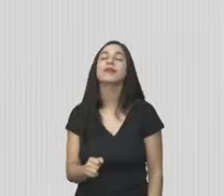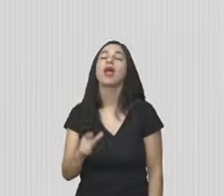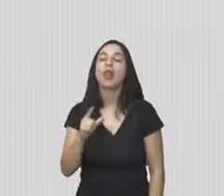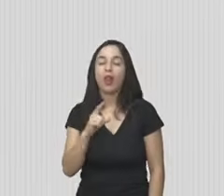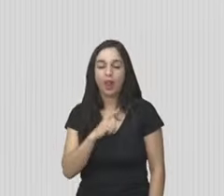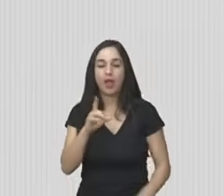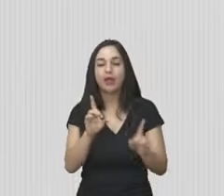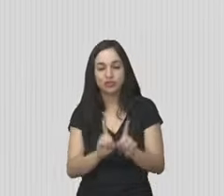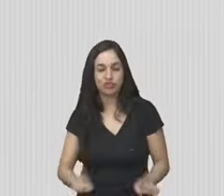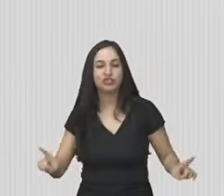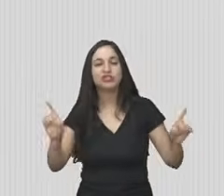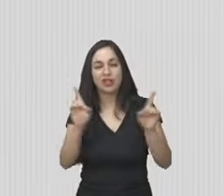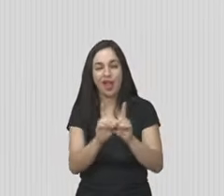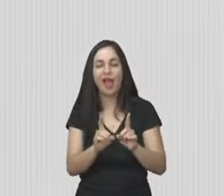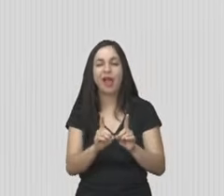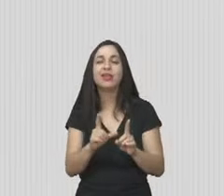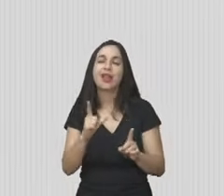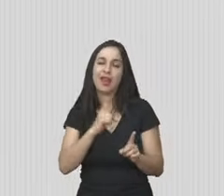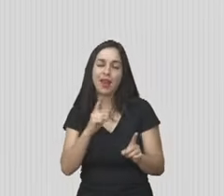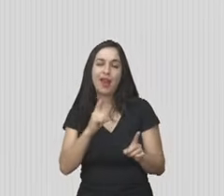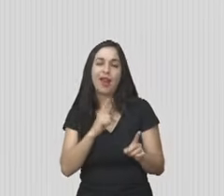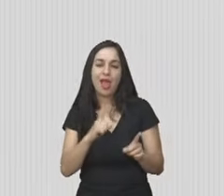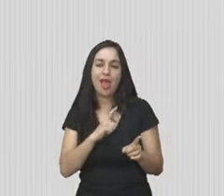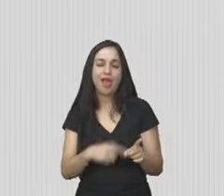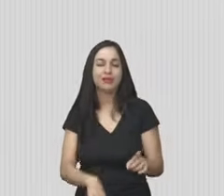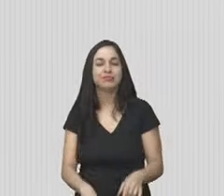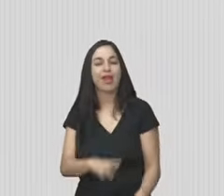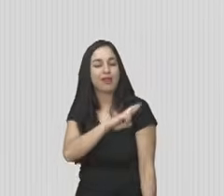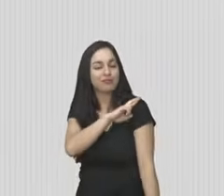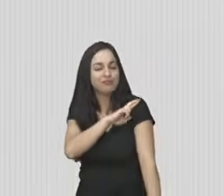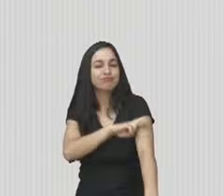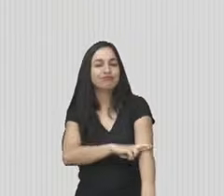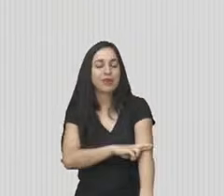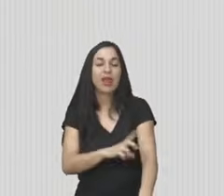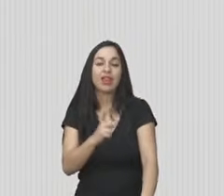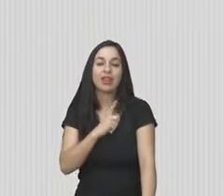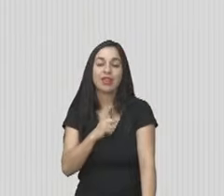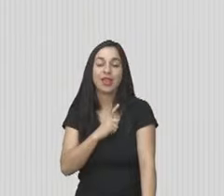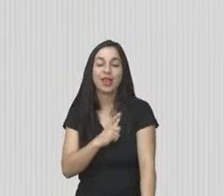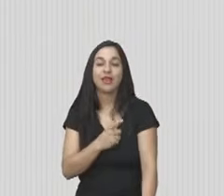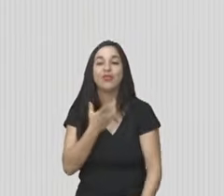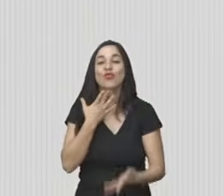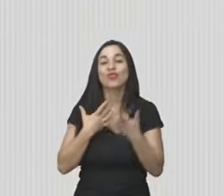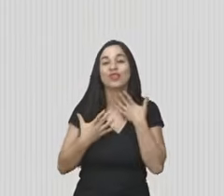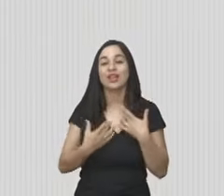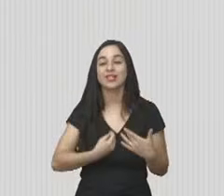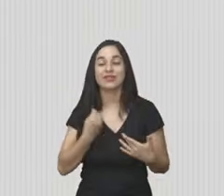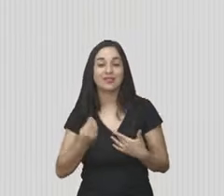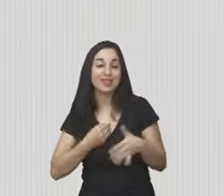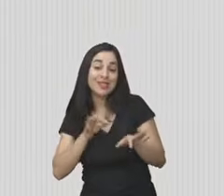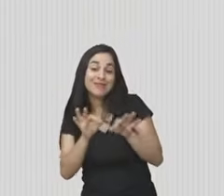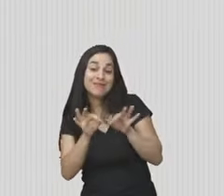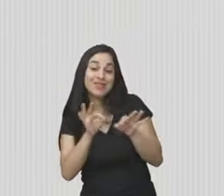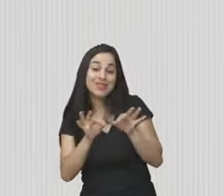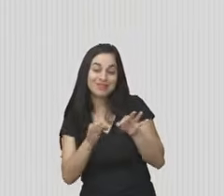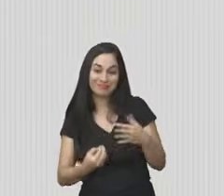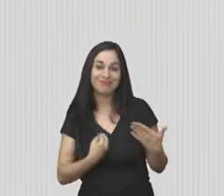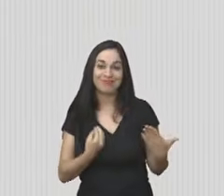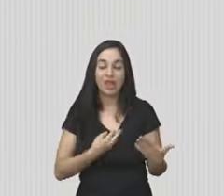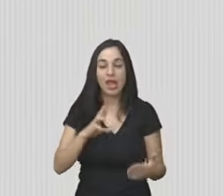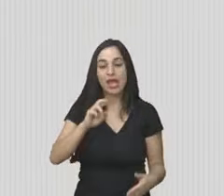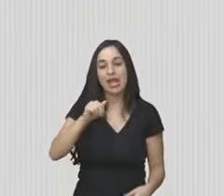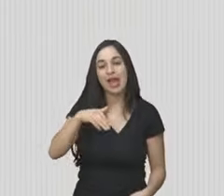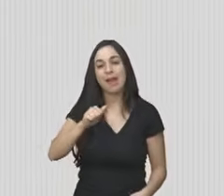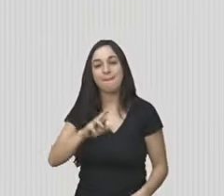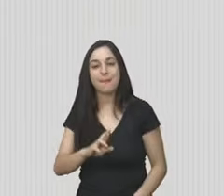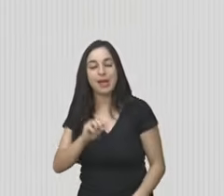dignidade, volta o caráter, né? Volta a esperança, a vontade de viver, de ter projetos novos para a vida, né? E a remar, fora isso, o